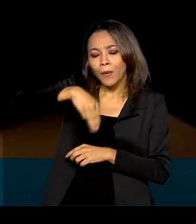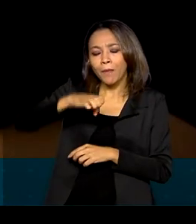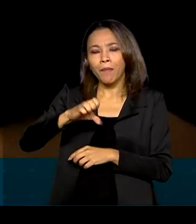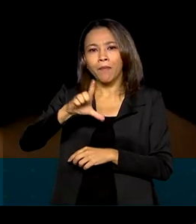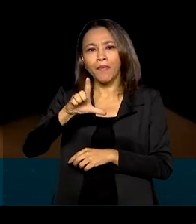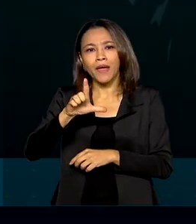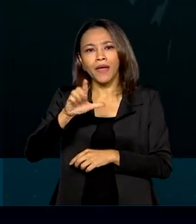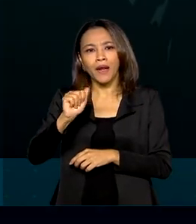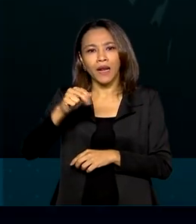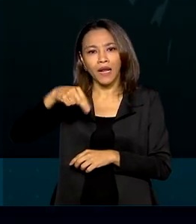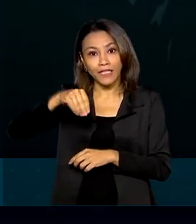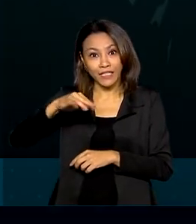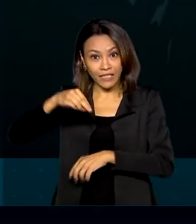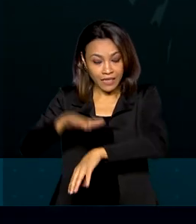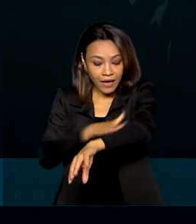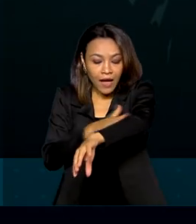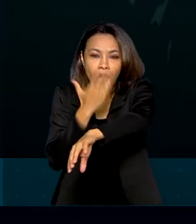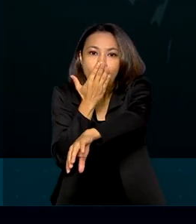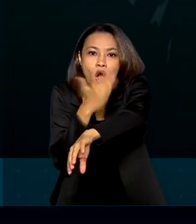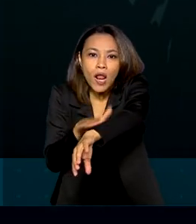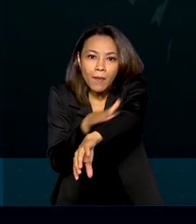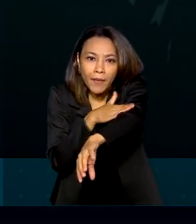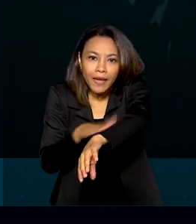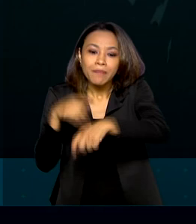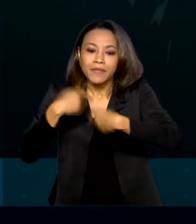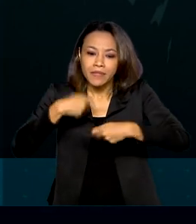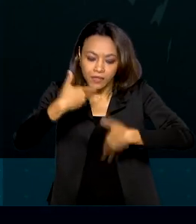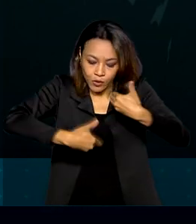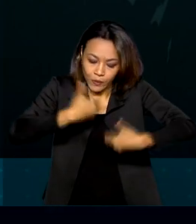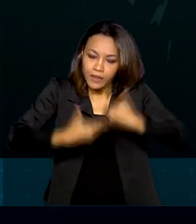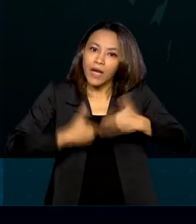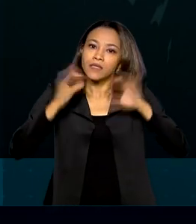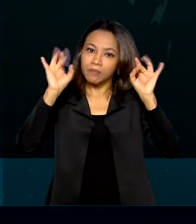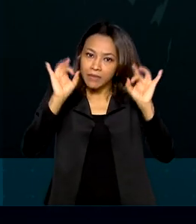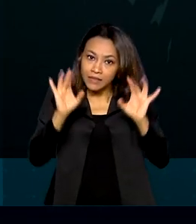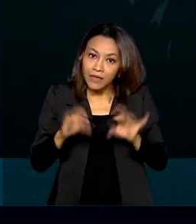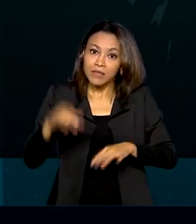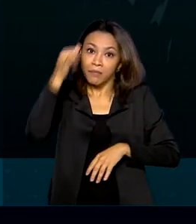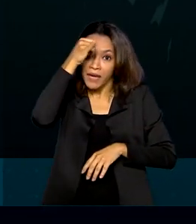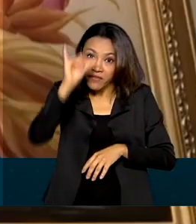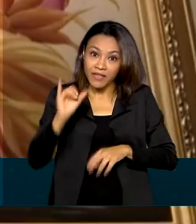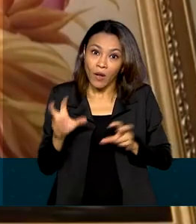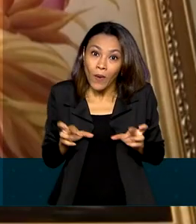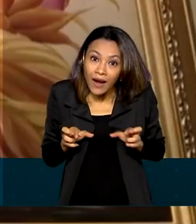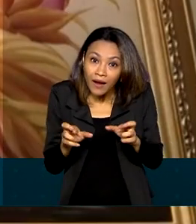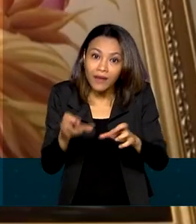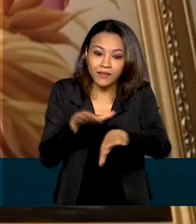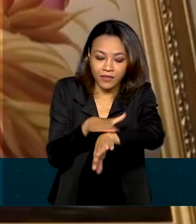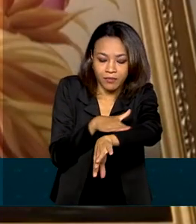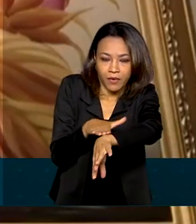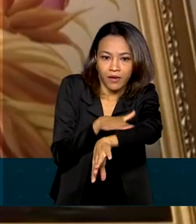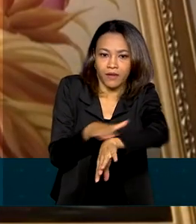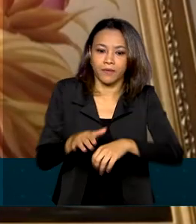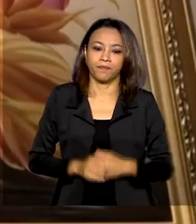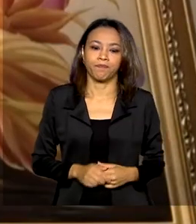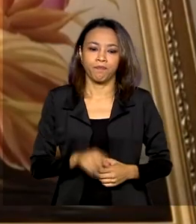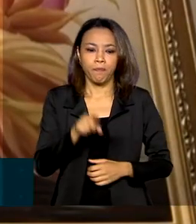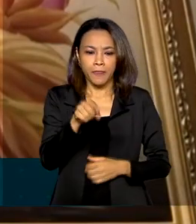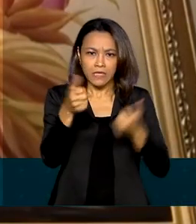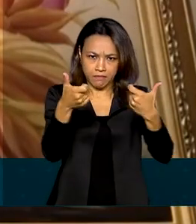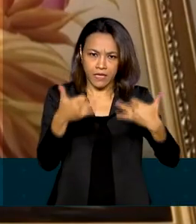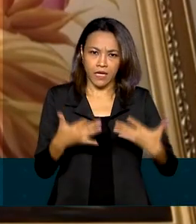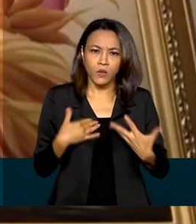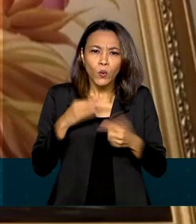essas características precisa de cuidados especiais para prevenir o câncer de pele. O cuidado em relação